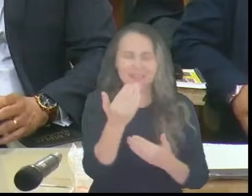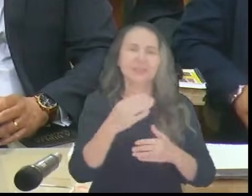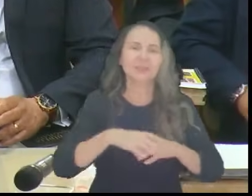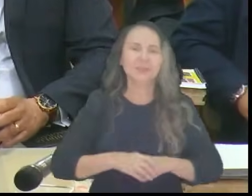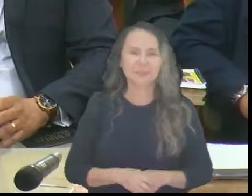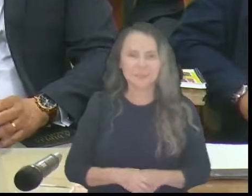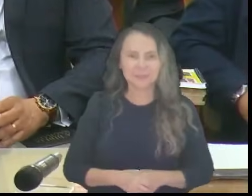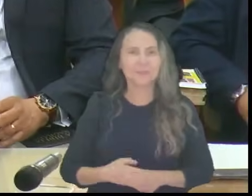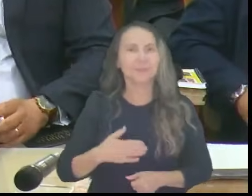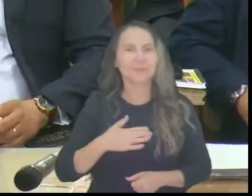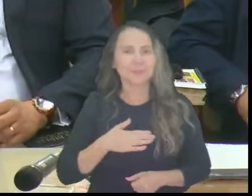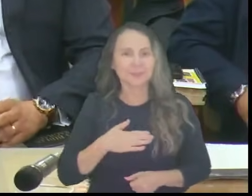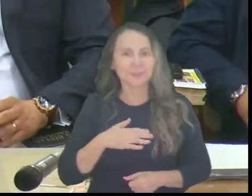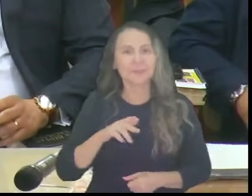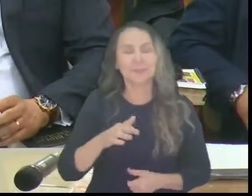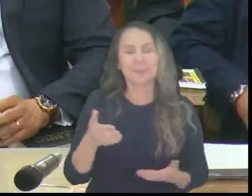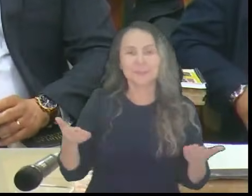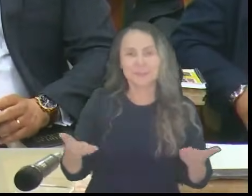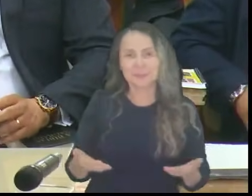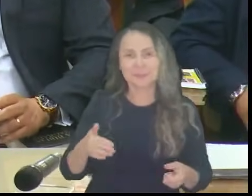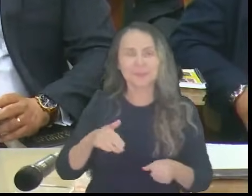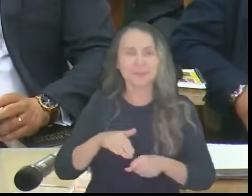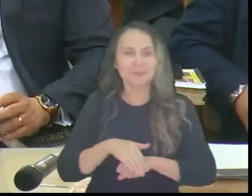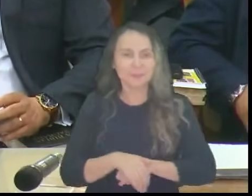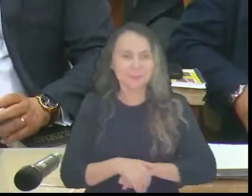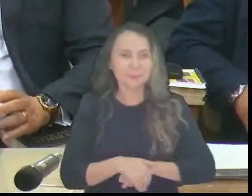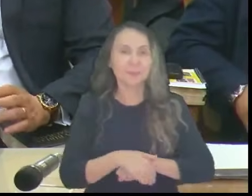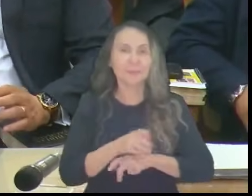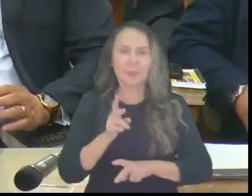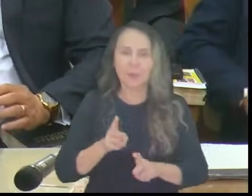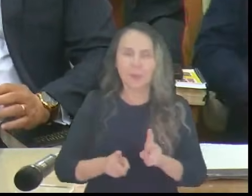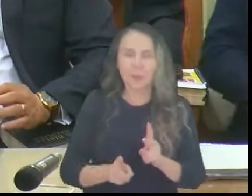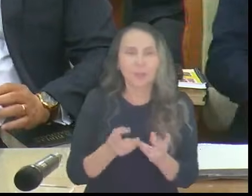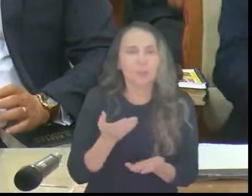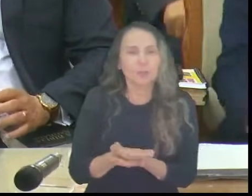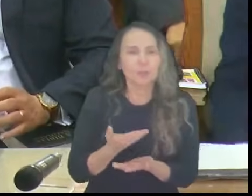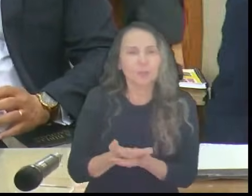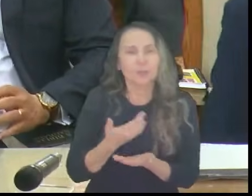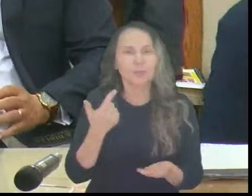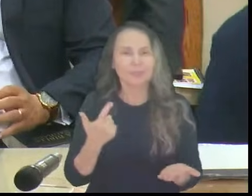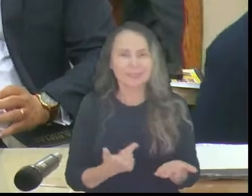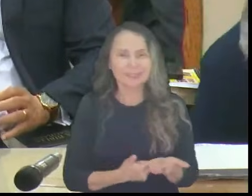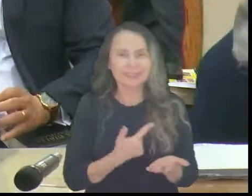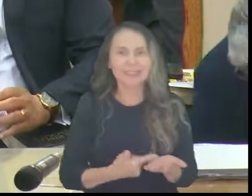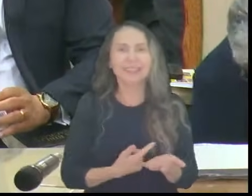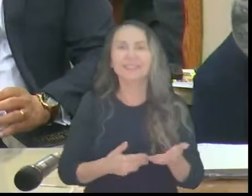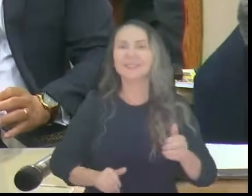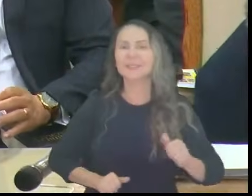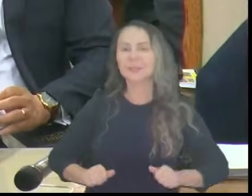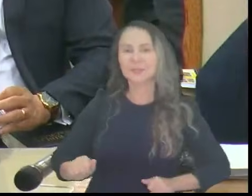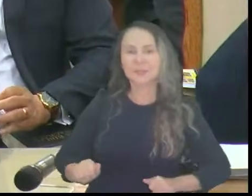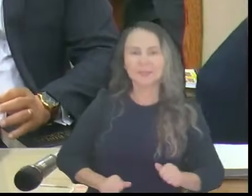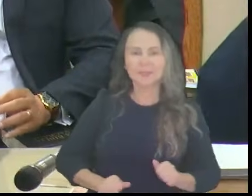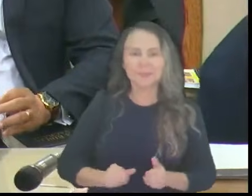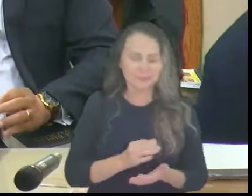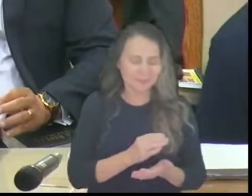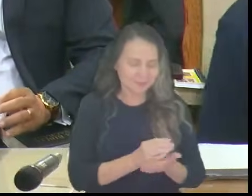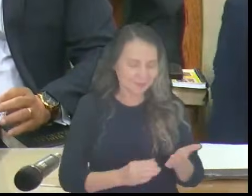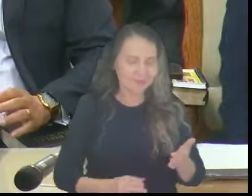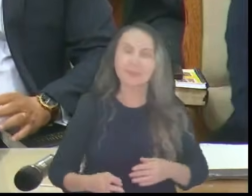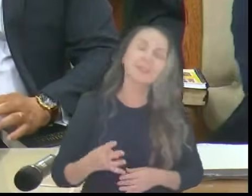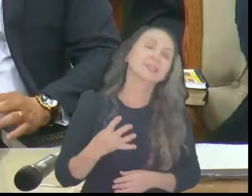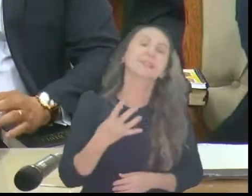Meus irmãos, nesta noite nós estamos continuando estudando Atos dos Apóstolos, capítulo